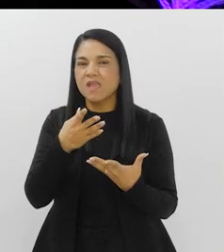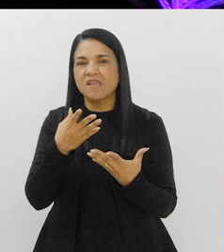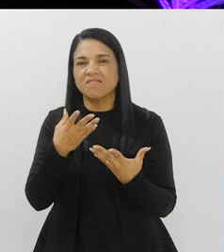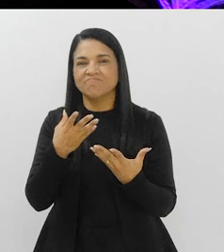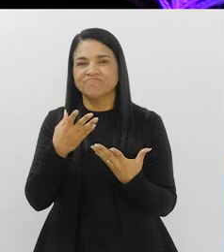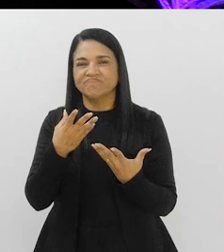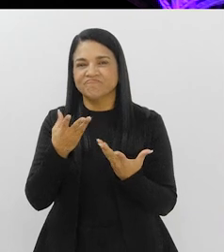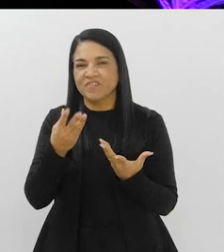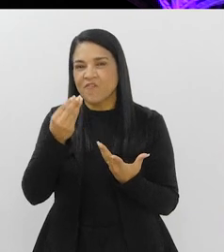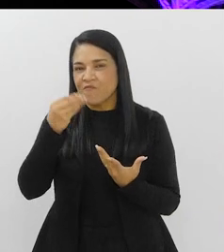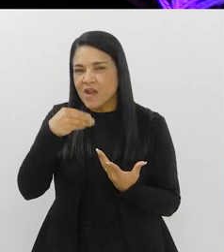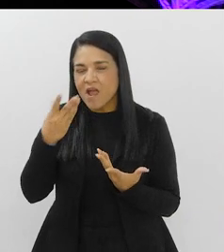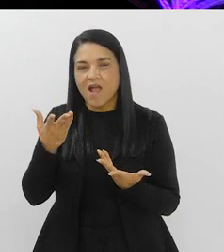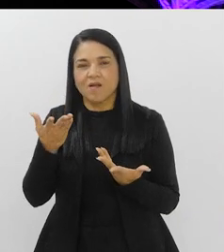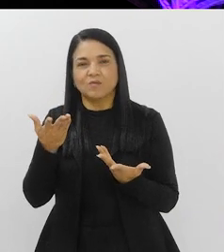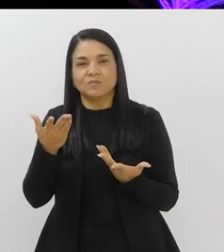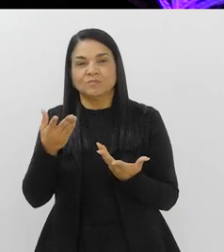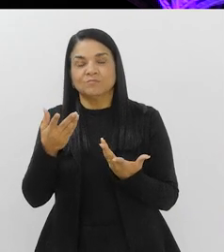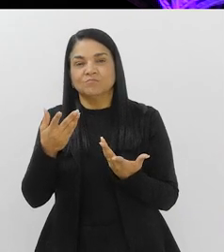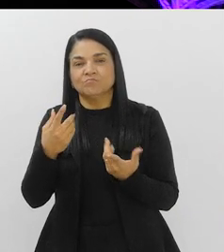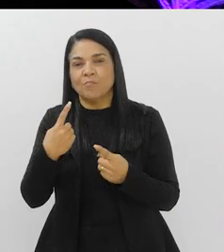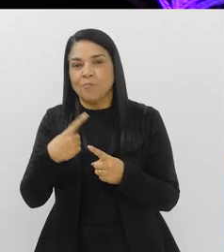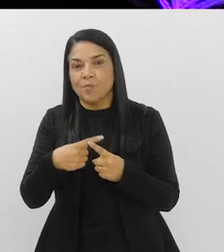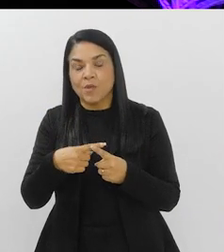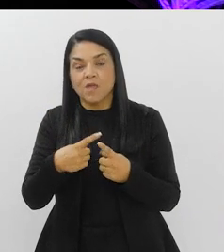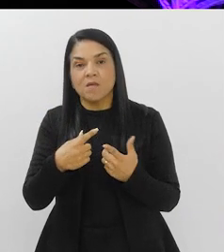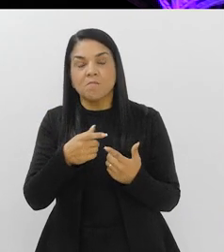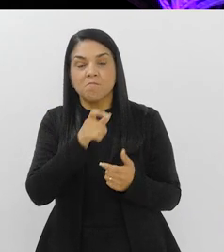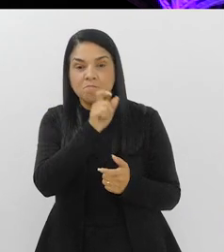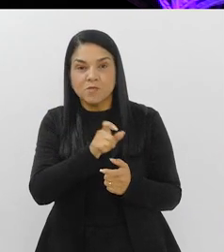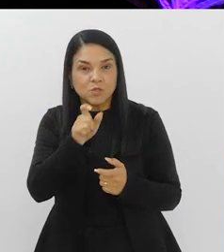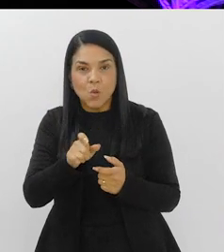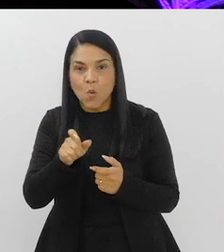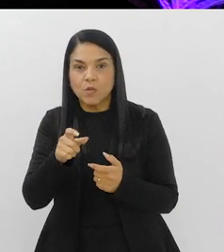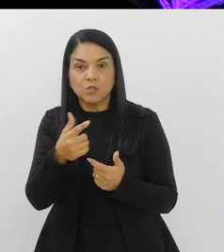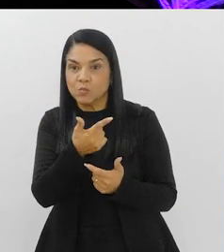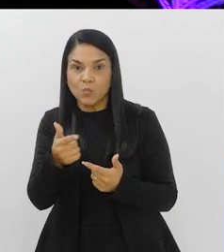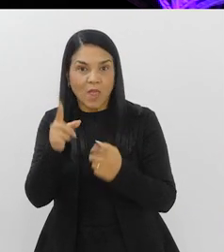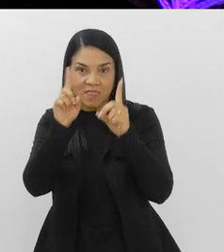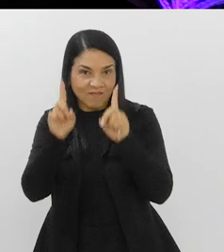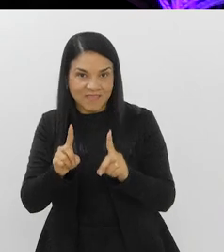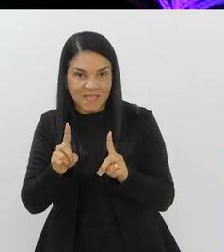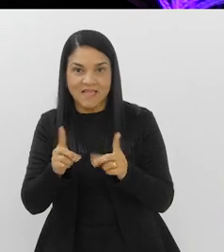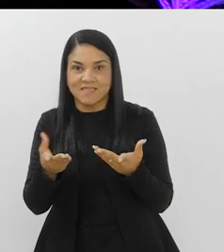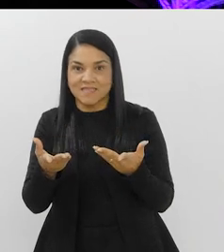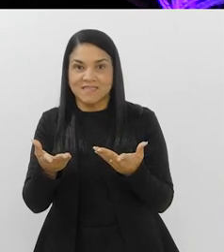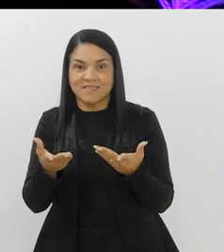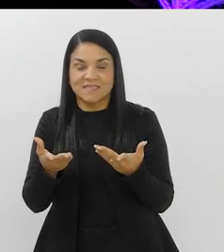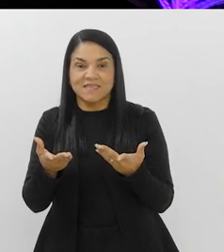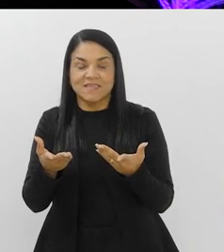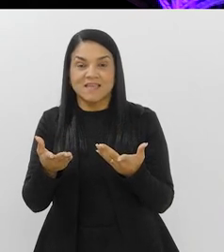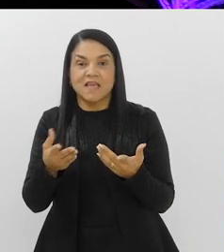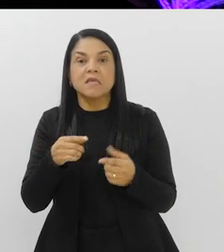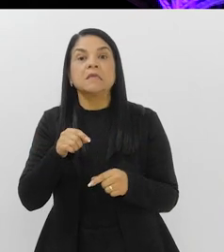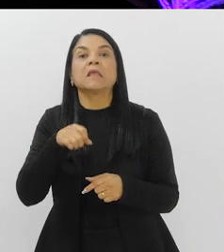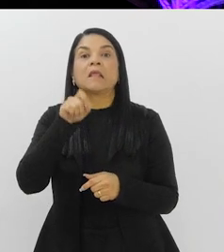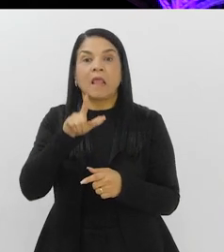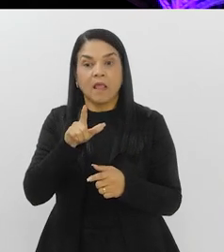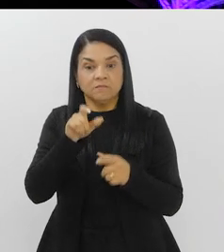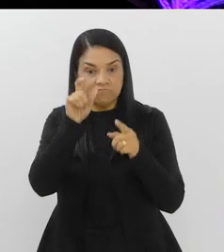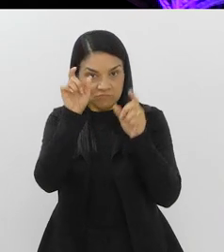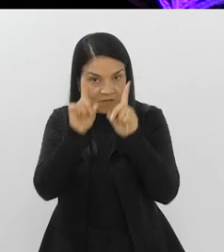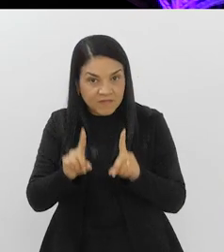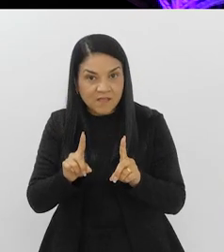é é frágil inclusive para pessoa sem deficiência né É verdade então Eh imagina uma pessoa com deficiência que precisa de de